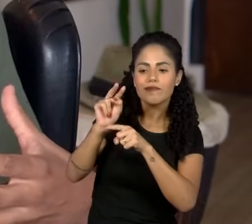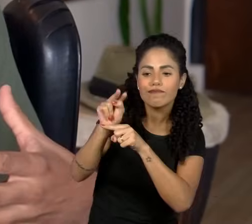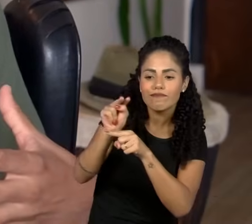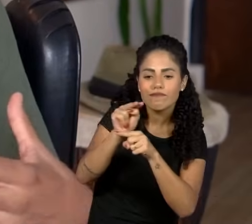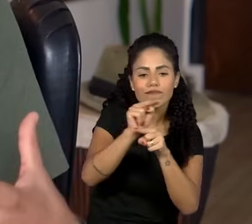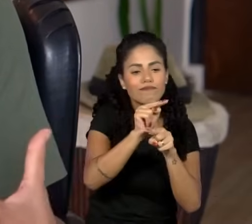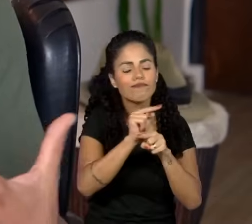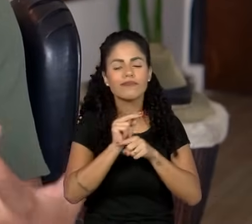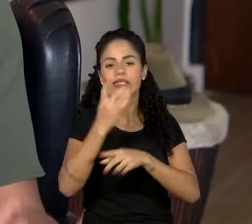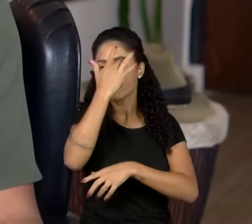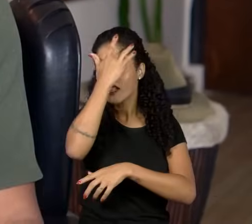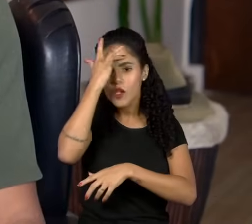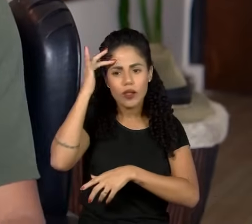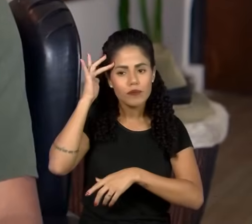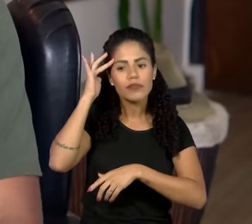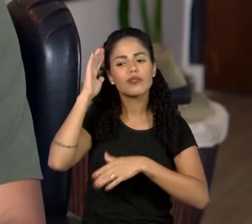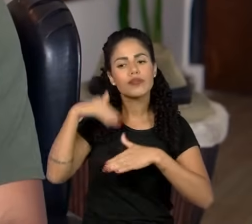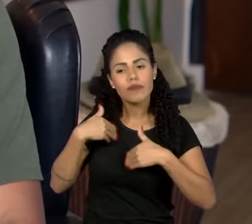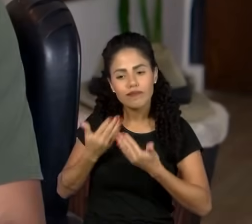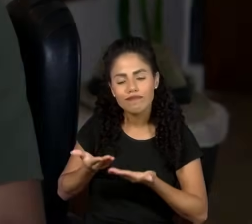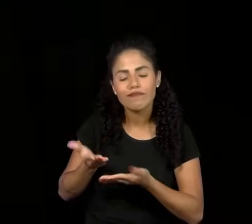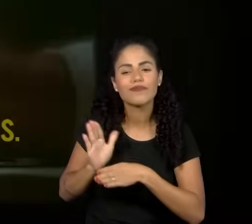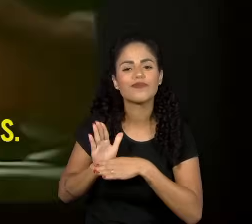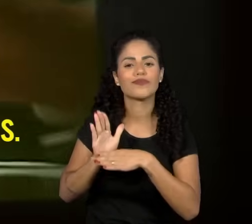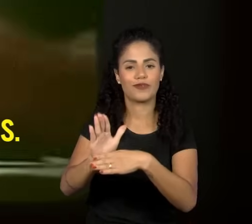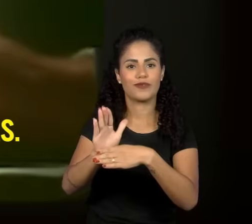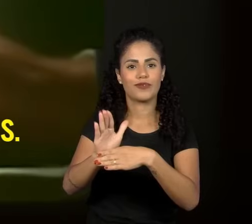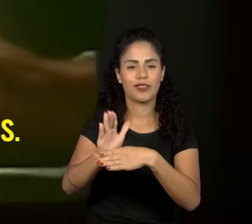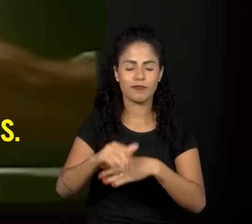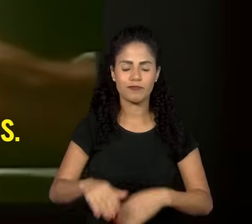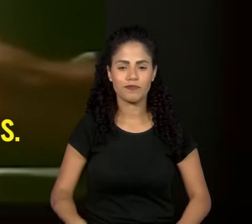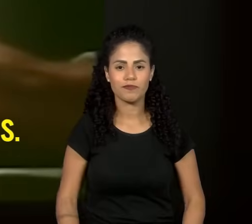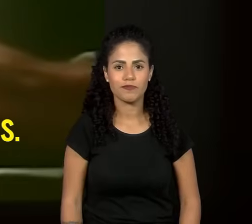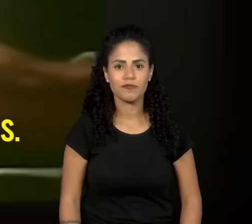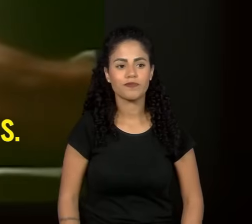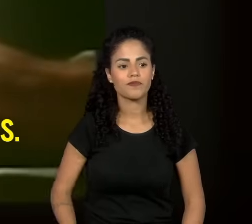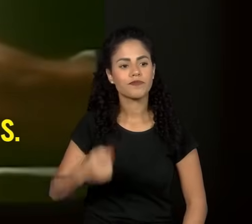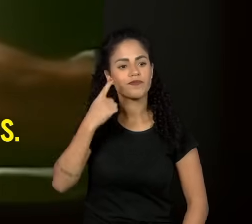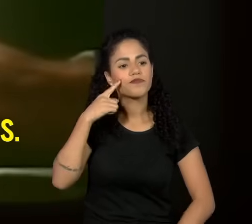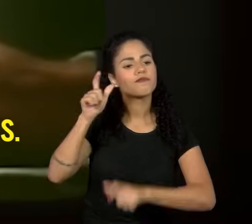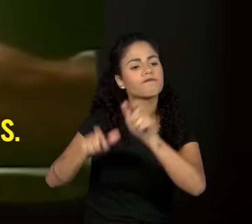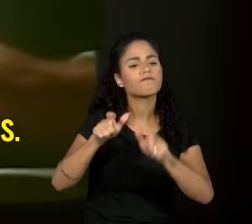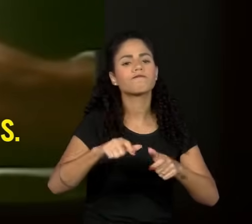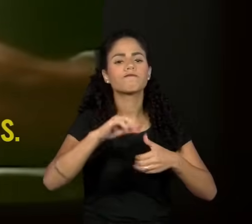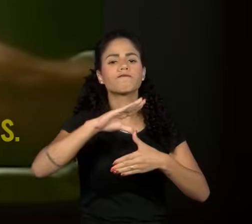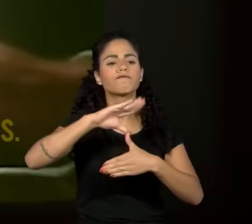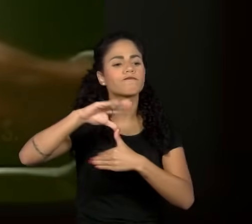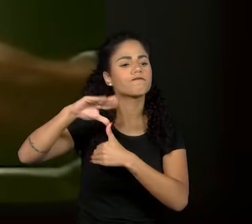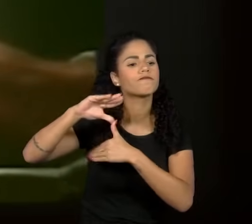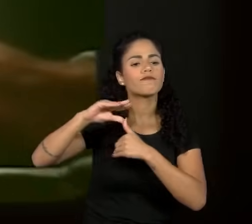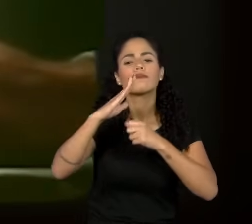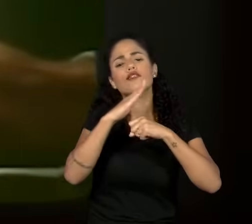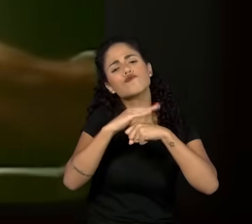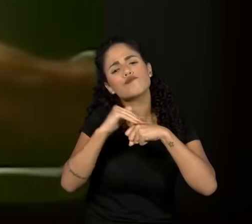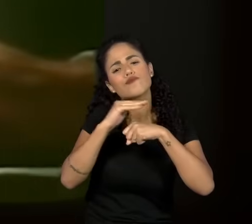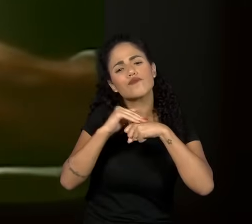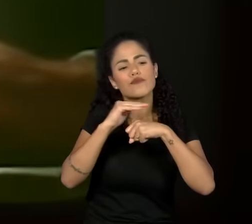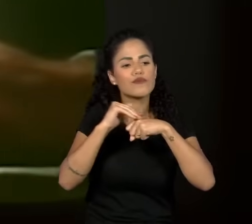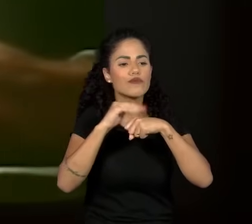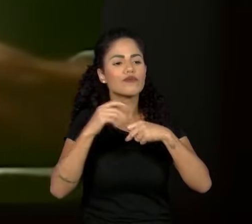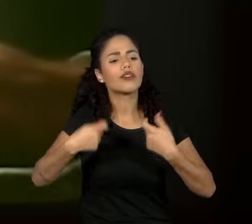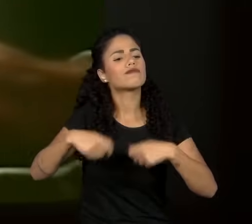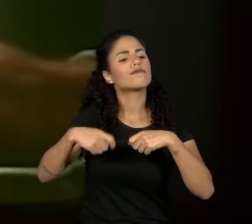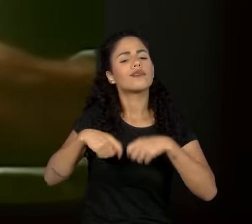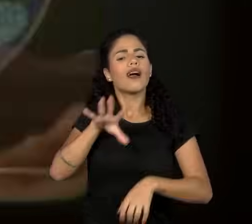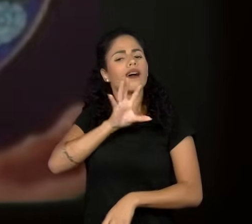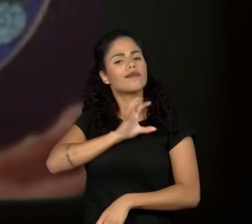para se compadecer com a história das pessoas. Pisces people are very affectionate. They need love